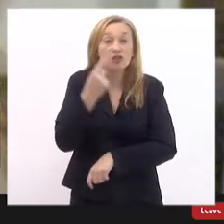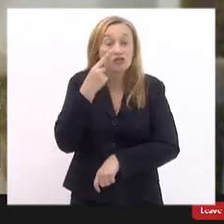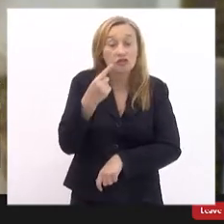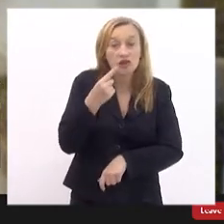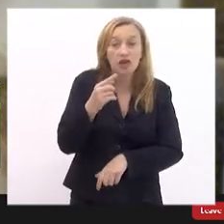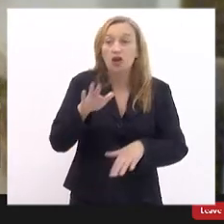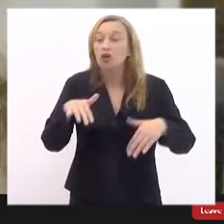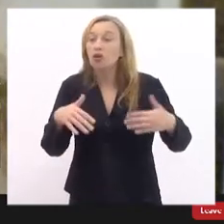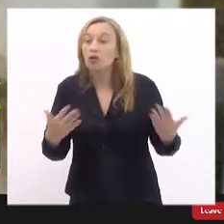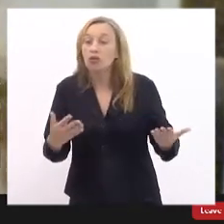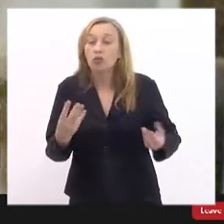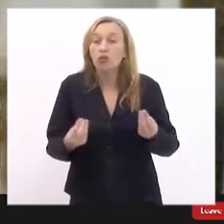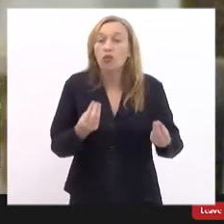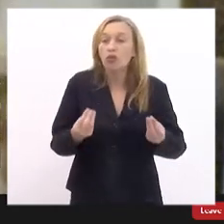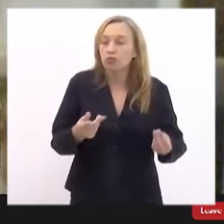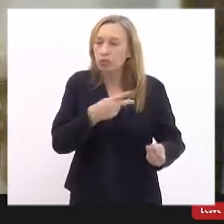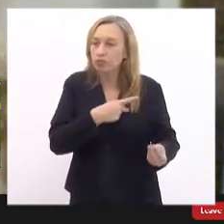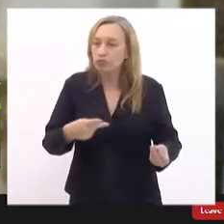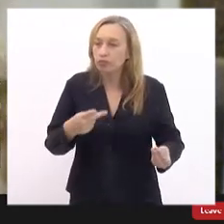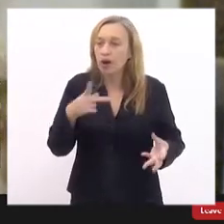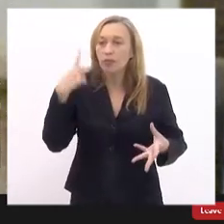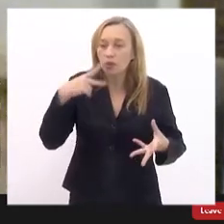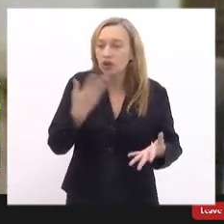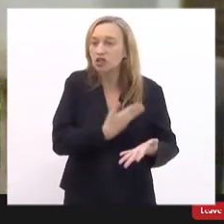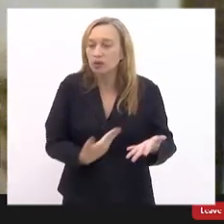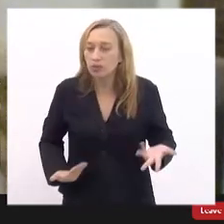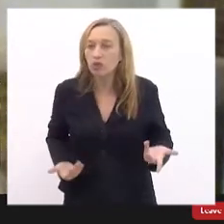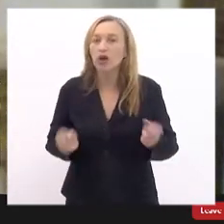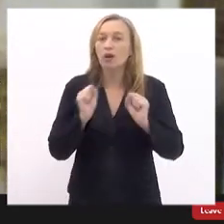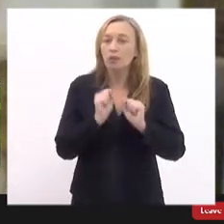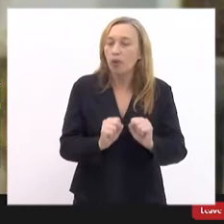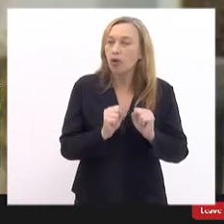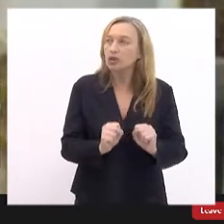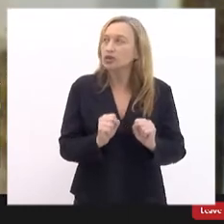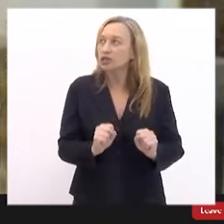essa política pública, certo? Ela pode